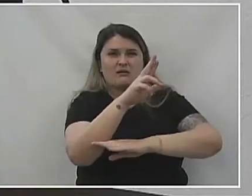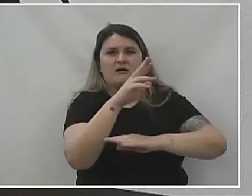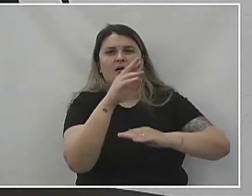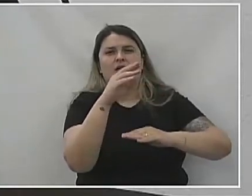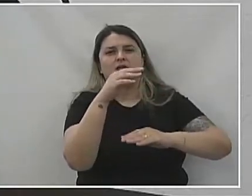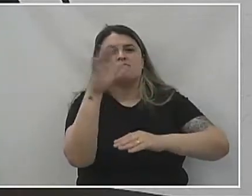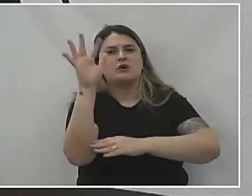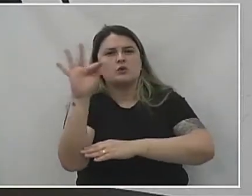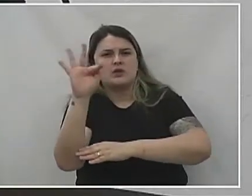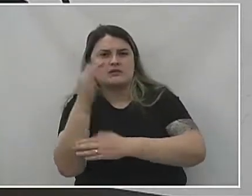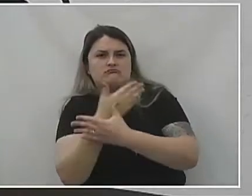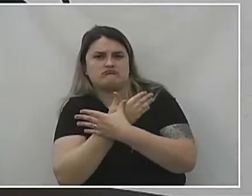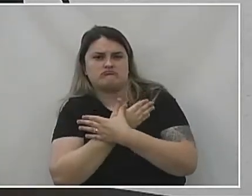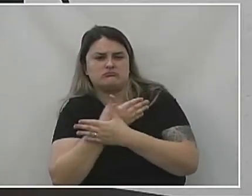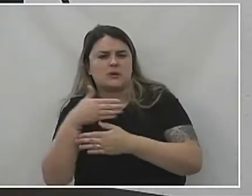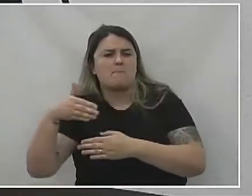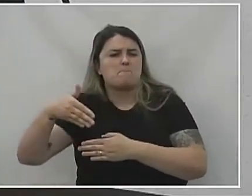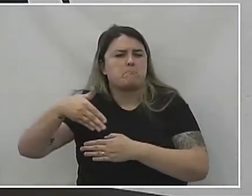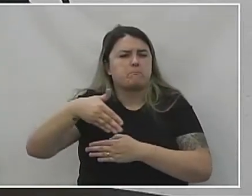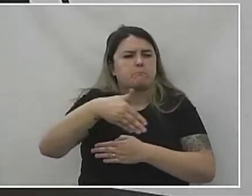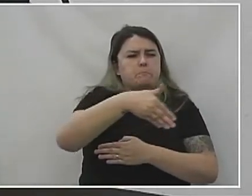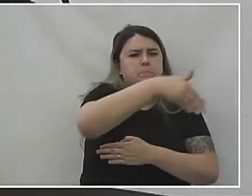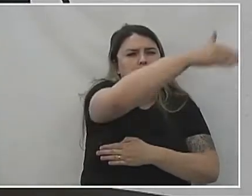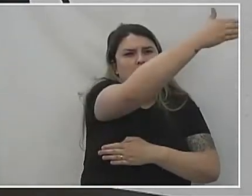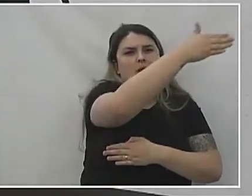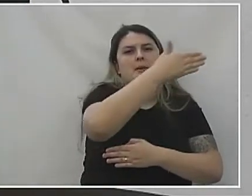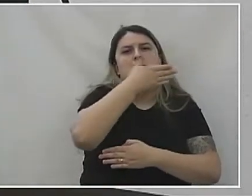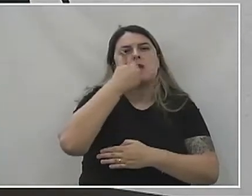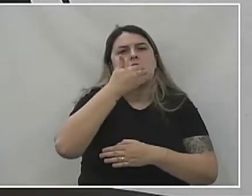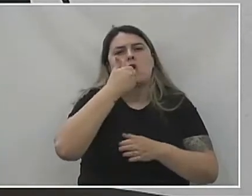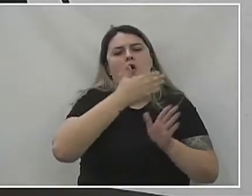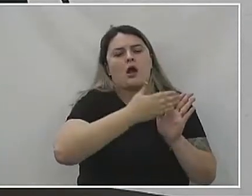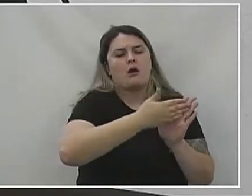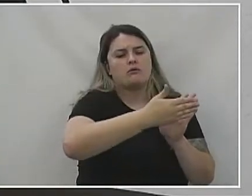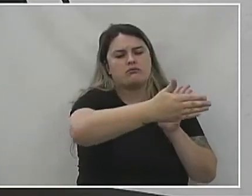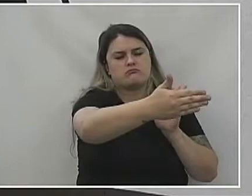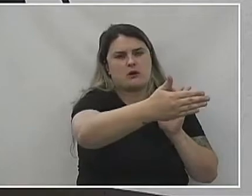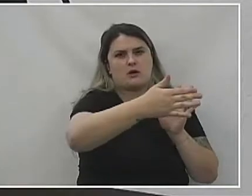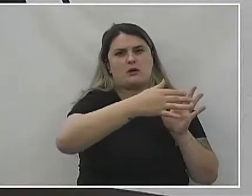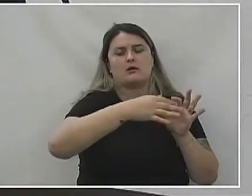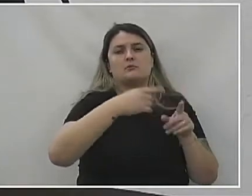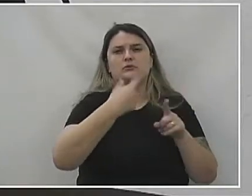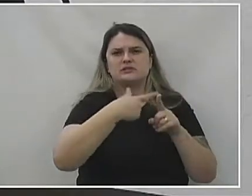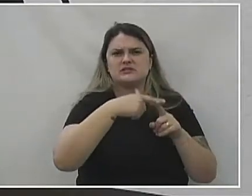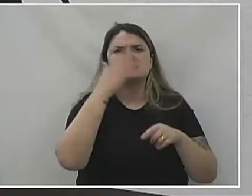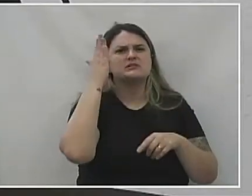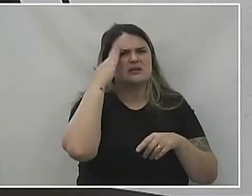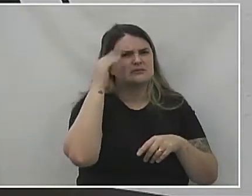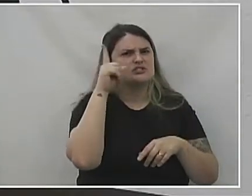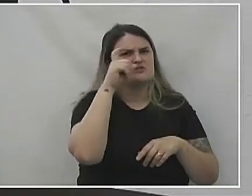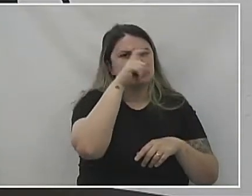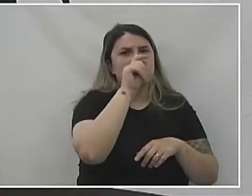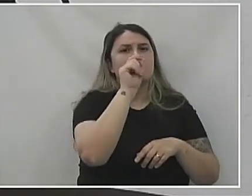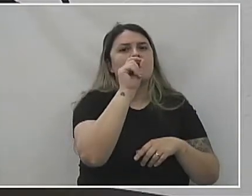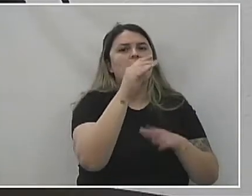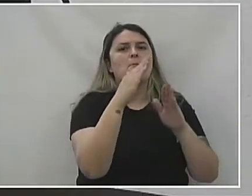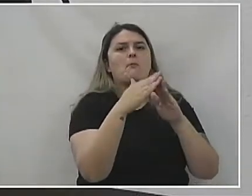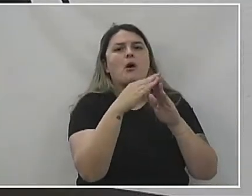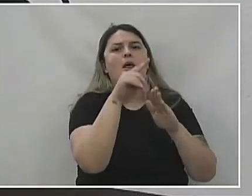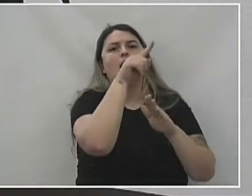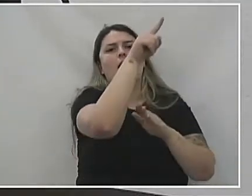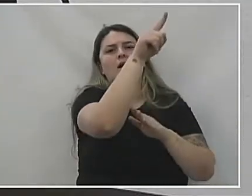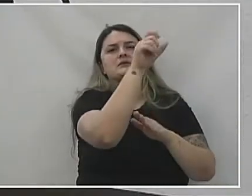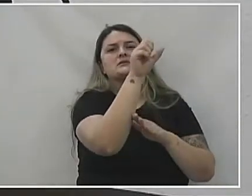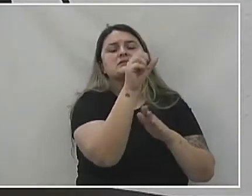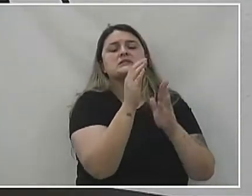até a saída lá tivesse uma terceira faixa ou pista dupla porque a gente sabe como é difícil quem mora lá no bairro São Gabriel né